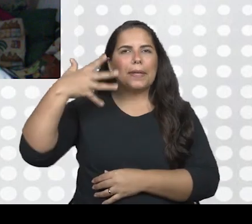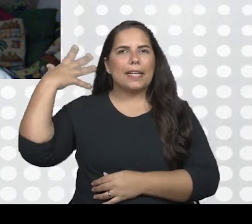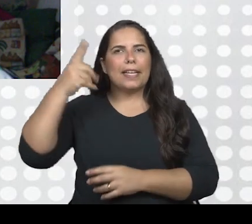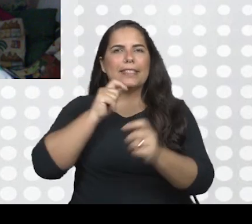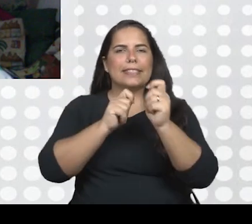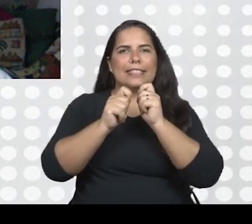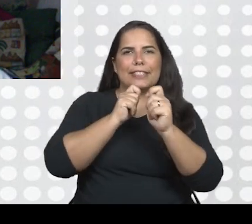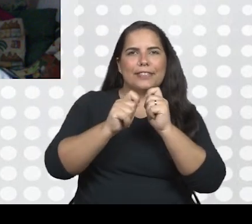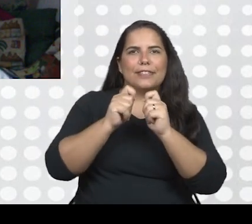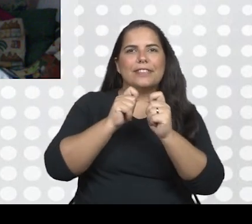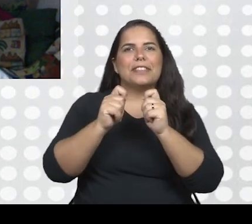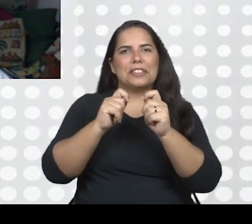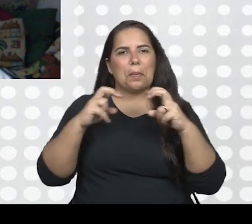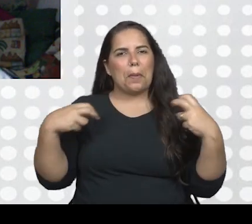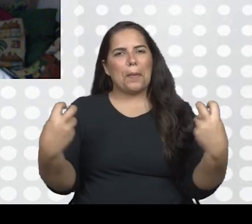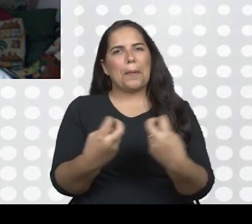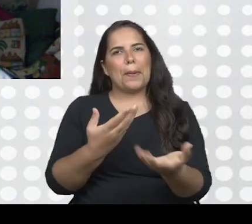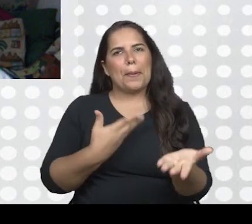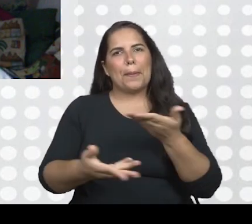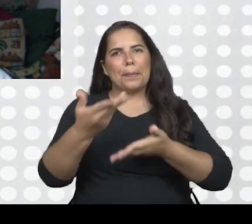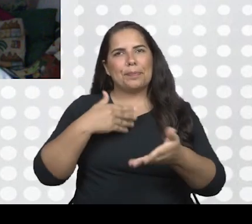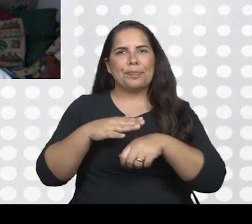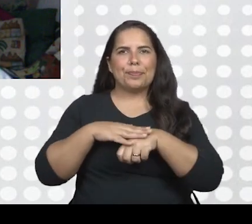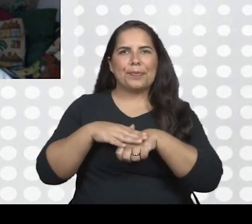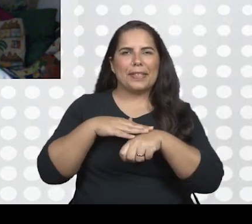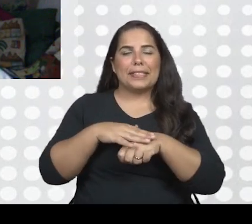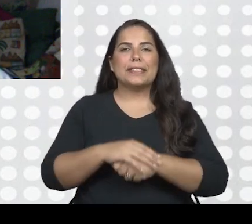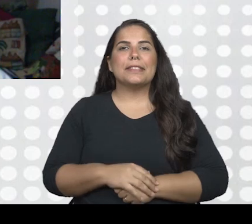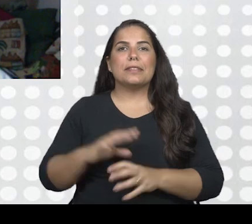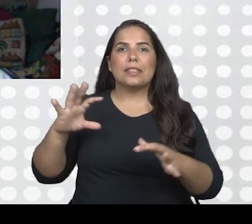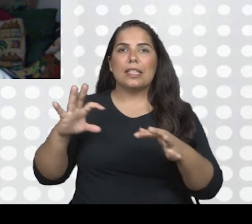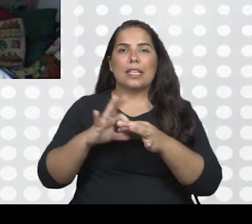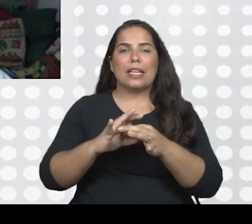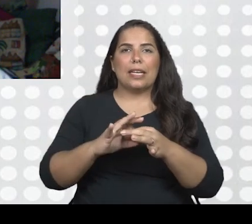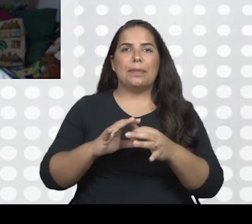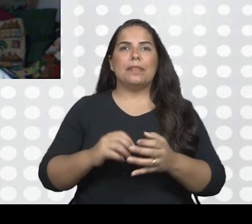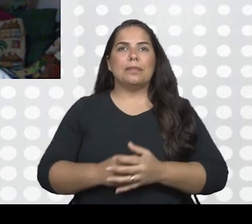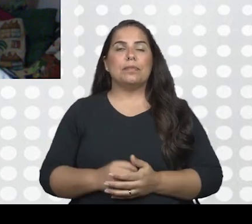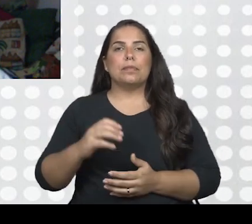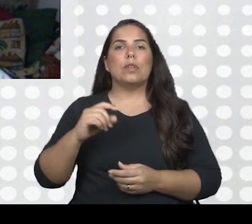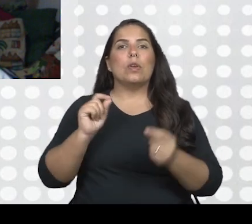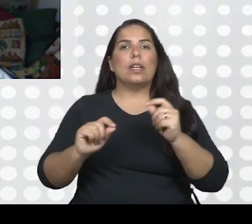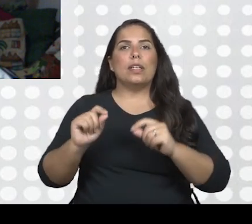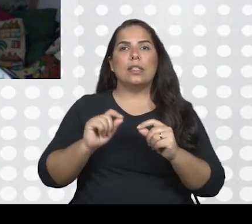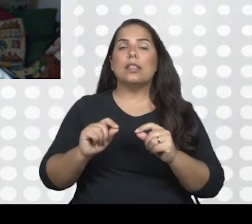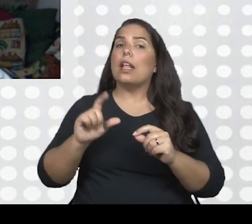e entrevistas, e, enfim, rodas de conversa, ligadas à Cátedra Anísio Teixeira, né, que é uma